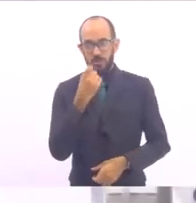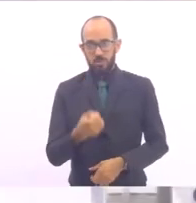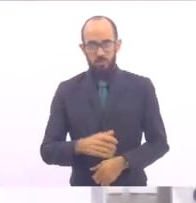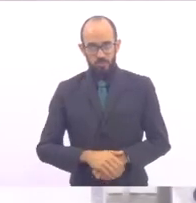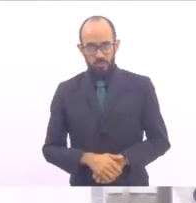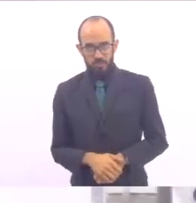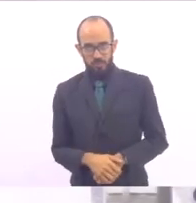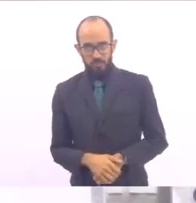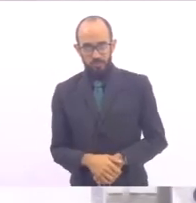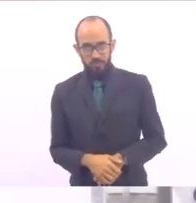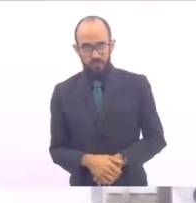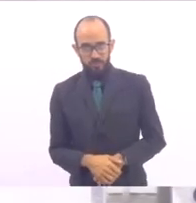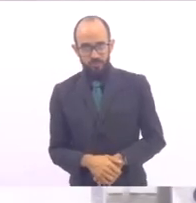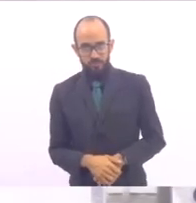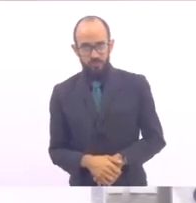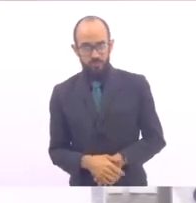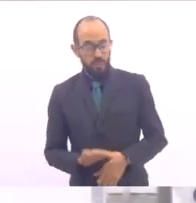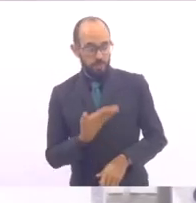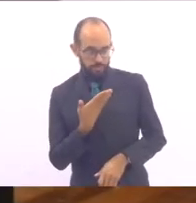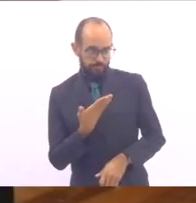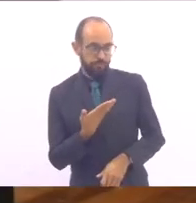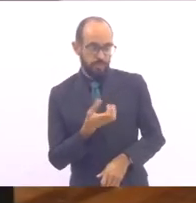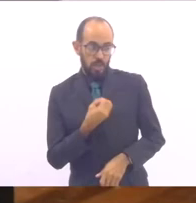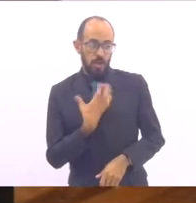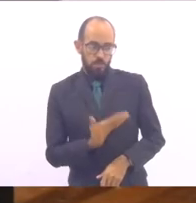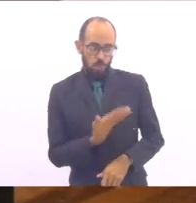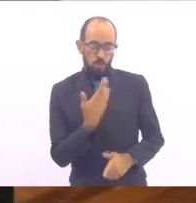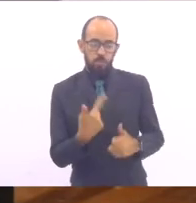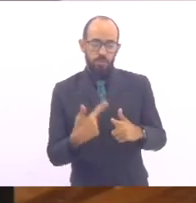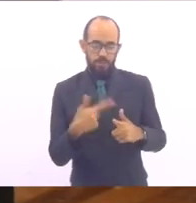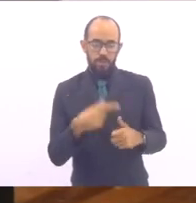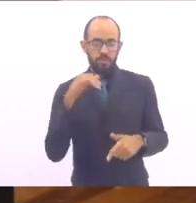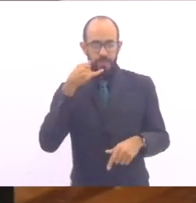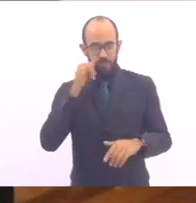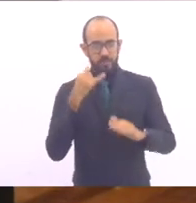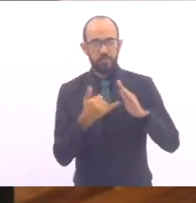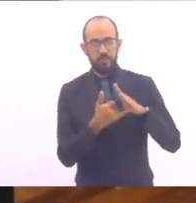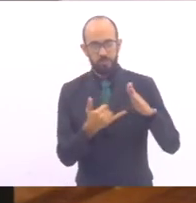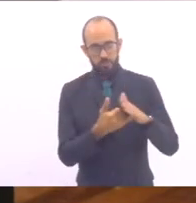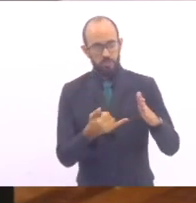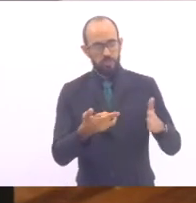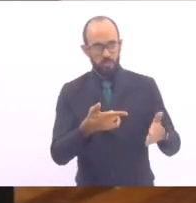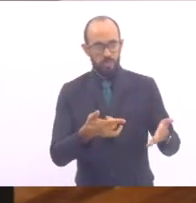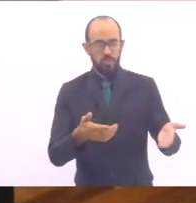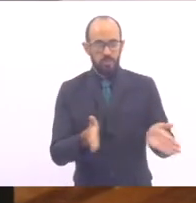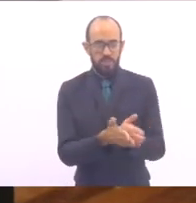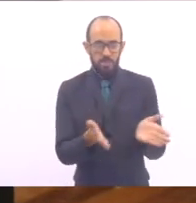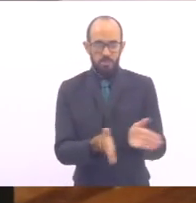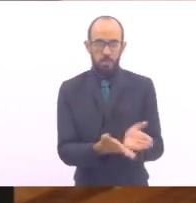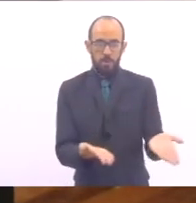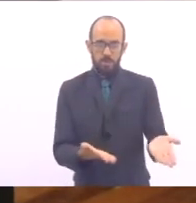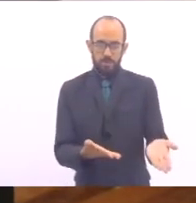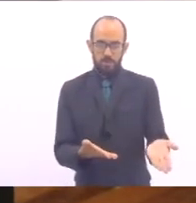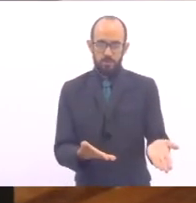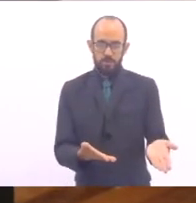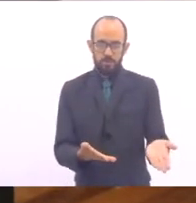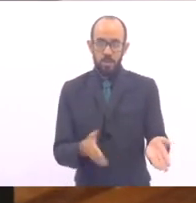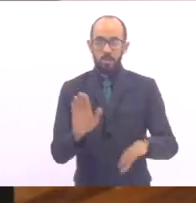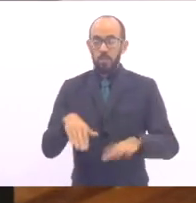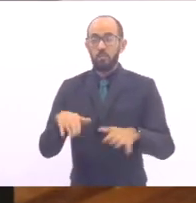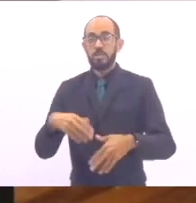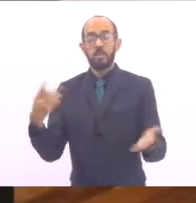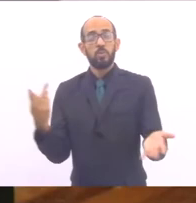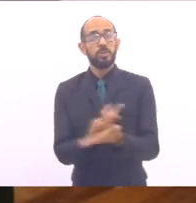as cooperativas não estariam então, nesse miserejo da dor. É possível que uma Procter & Gamble tenha apresentado um dado de São Paulo, e aí